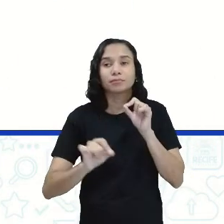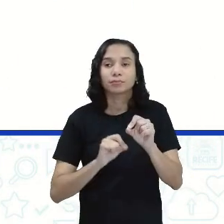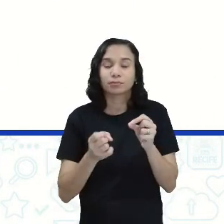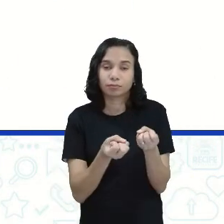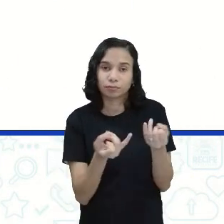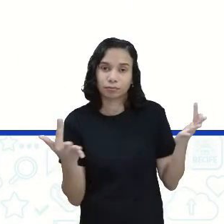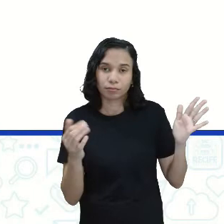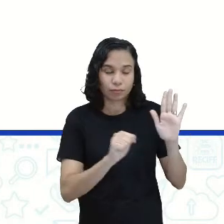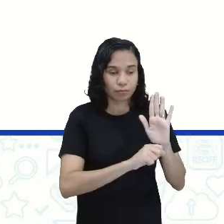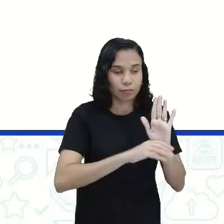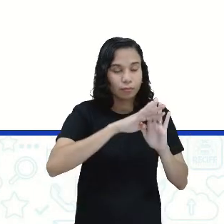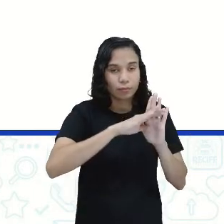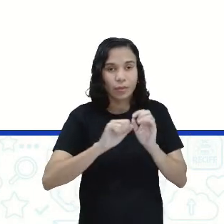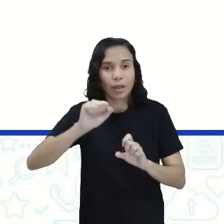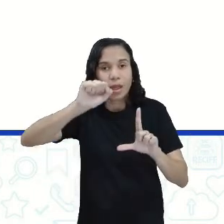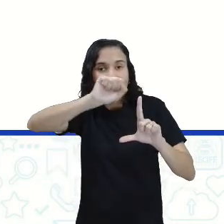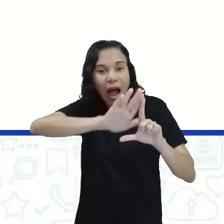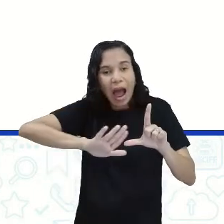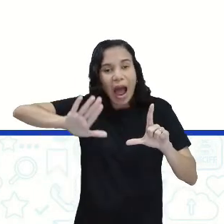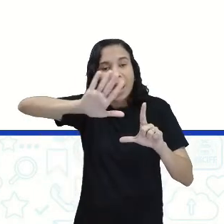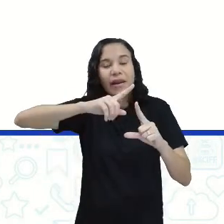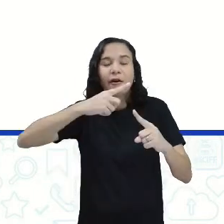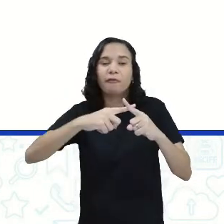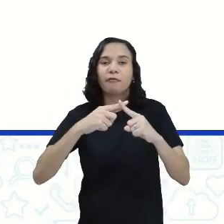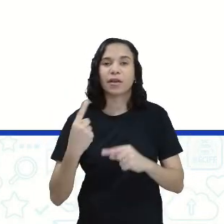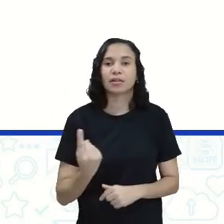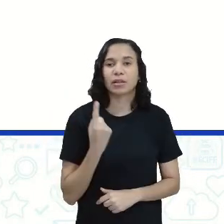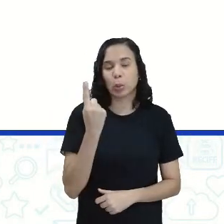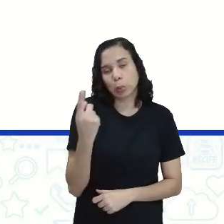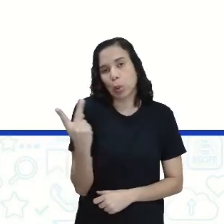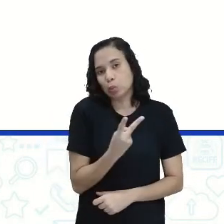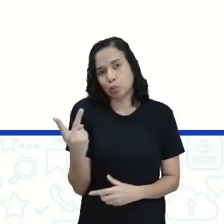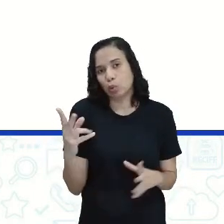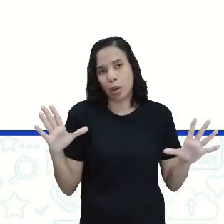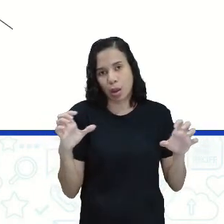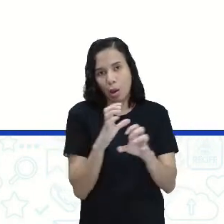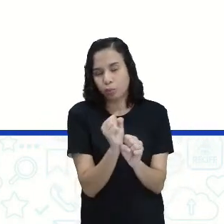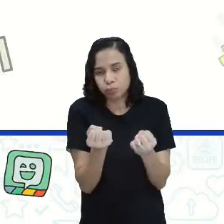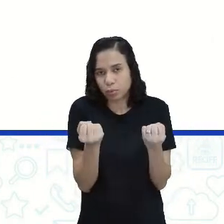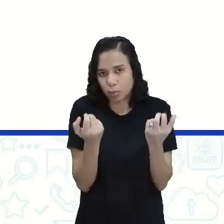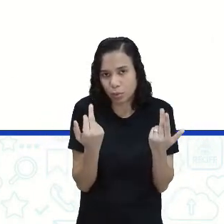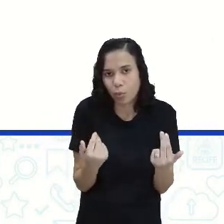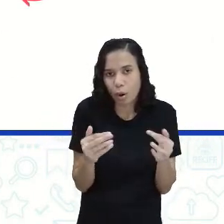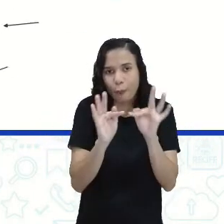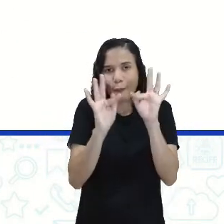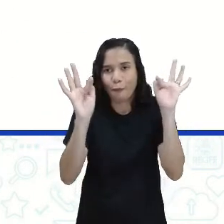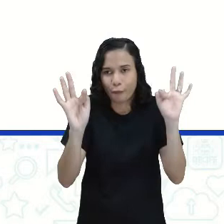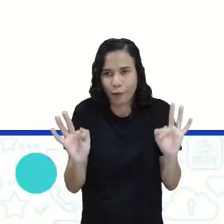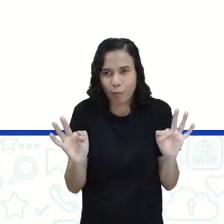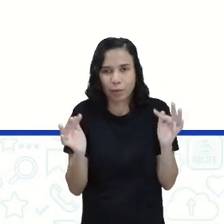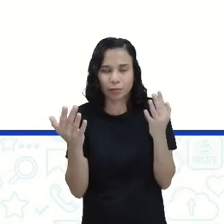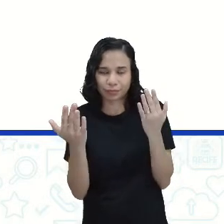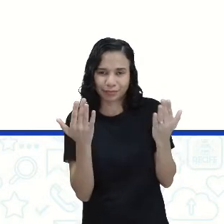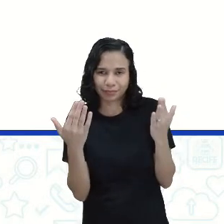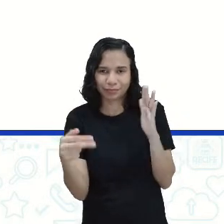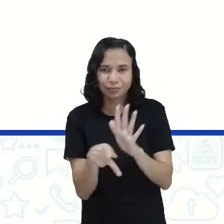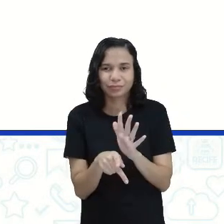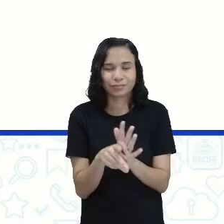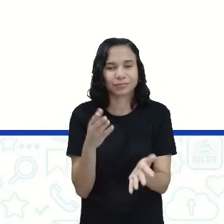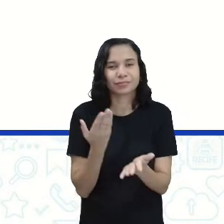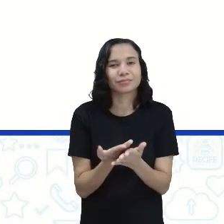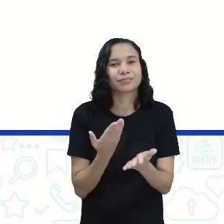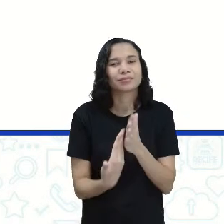são iguais, é a área da base multiplicado pela altura. Os dois são assim. Então, por isso que eu estou comparando uma figura com a outra numa aula